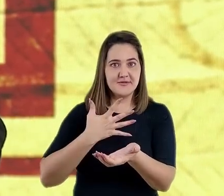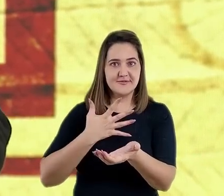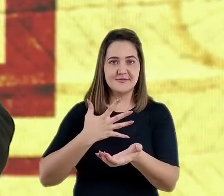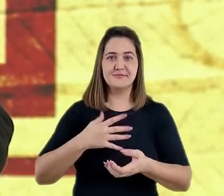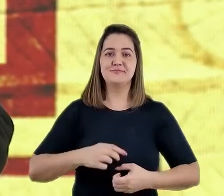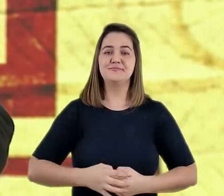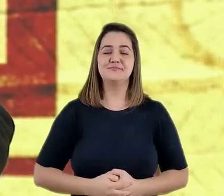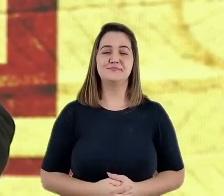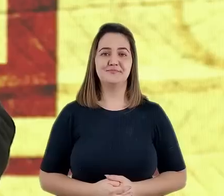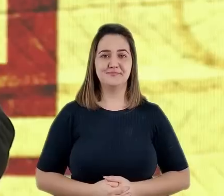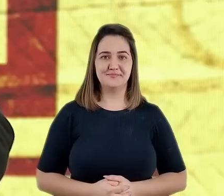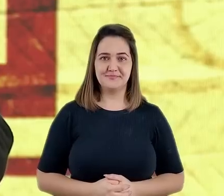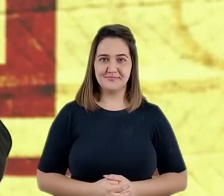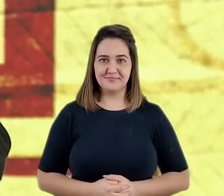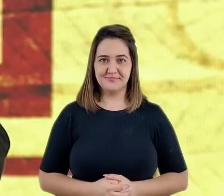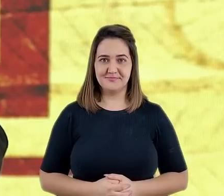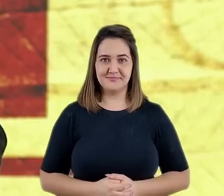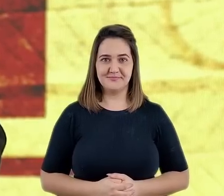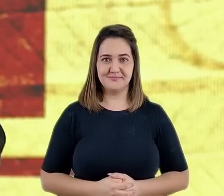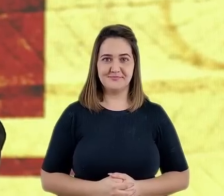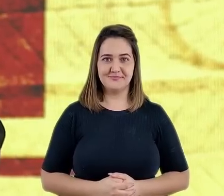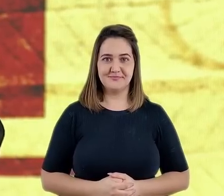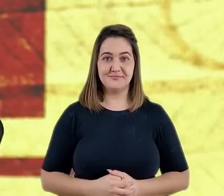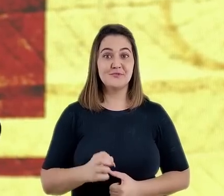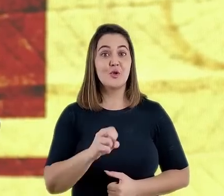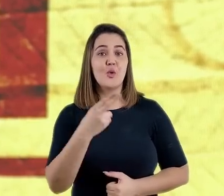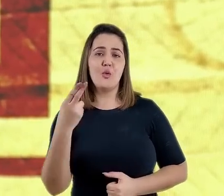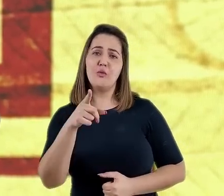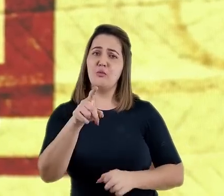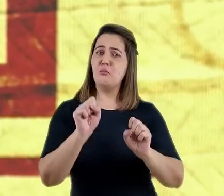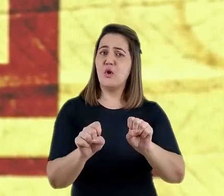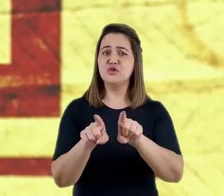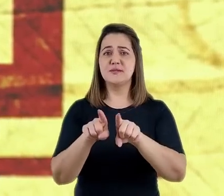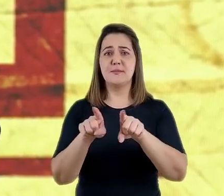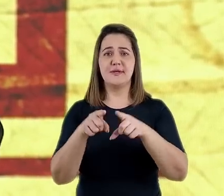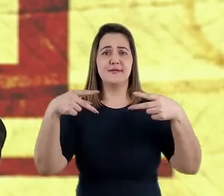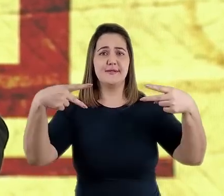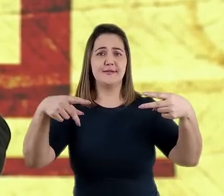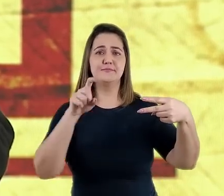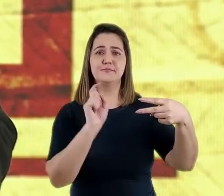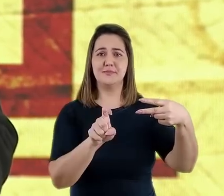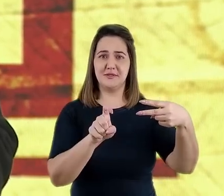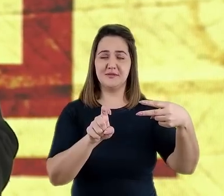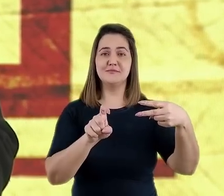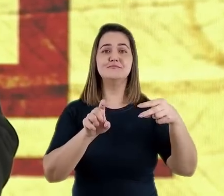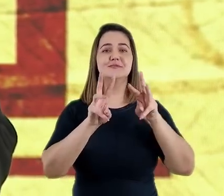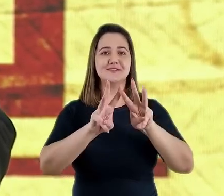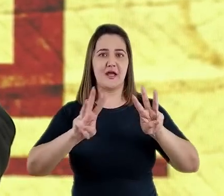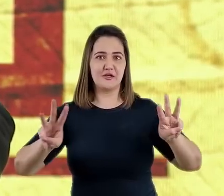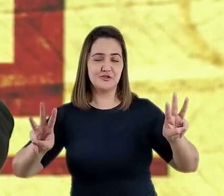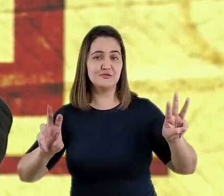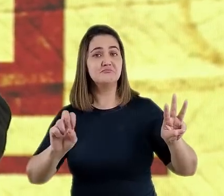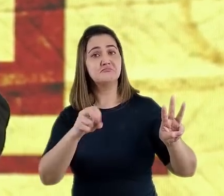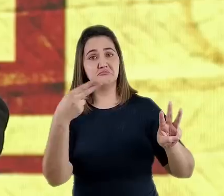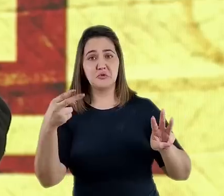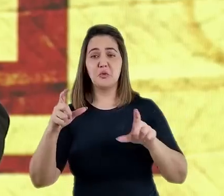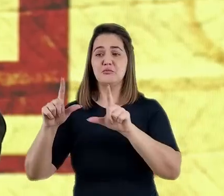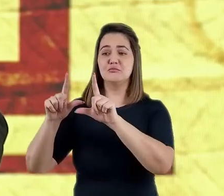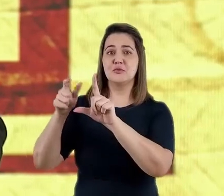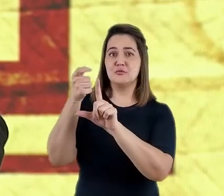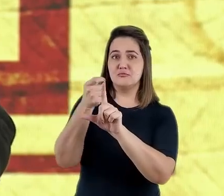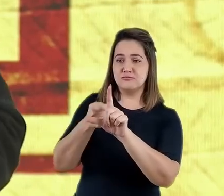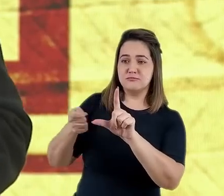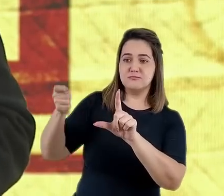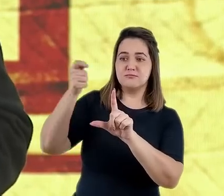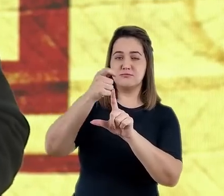Operadora 12 98244 0077. Você também pode acessar o site biblia.com.br